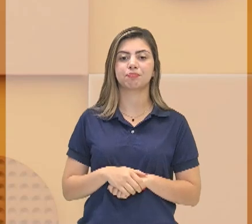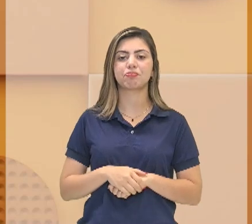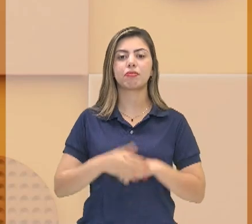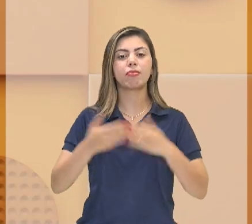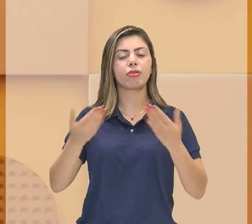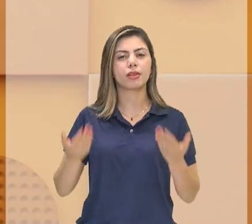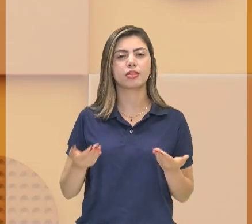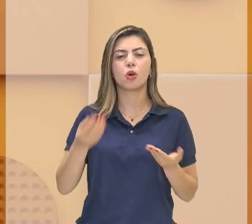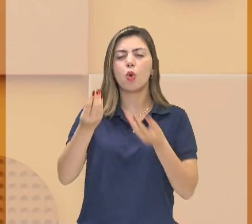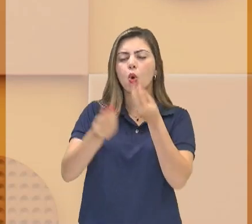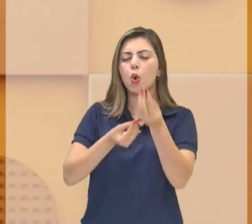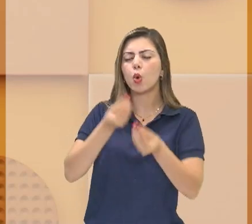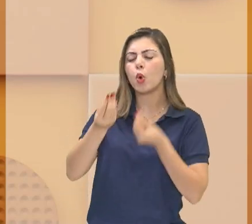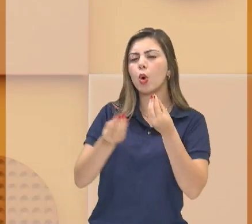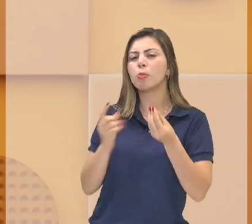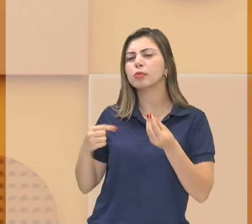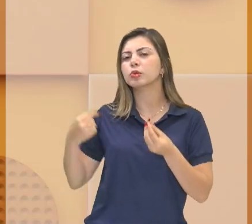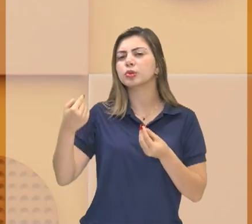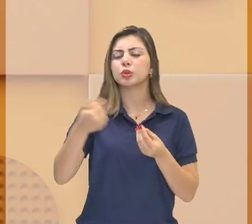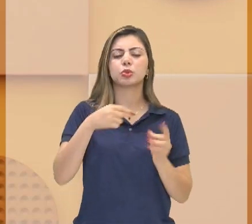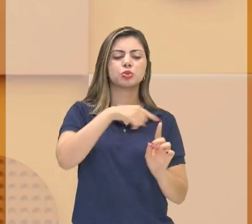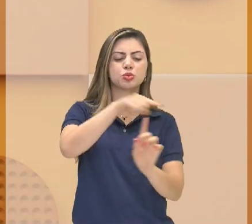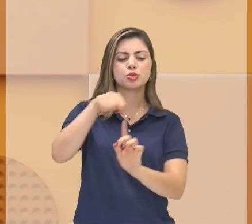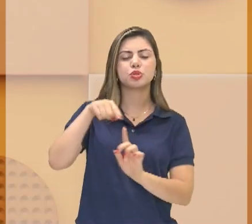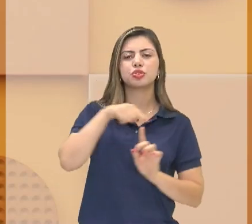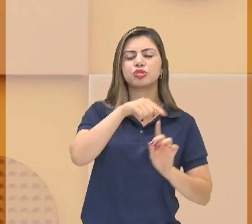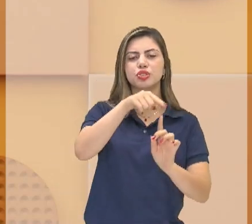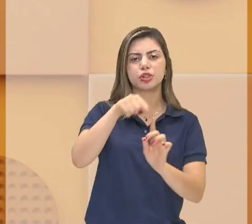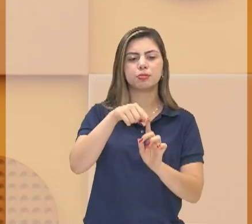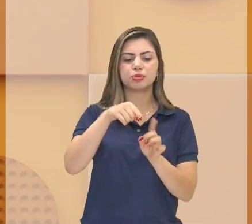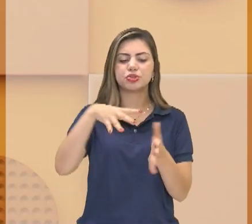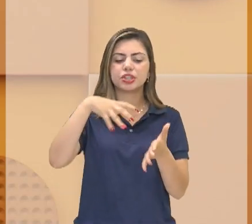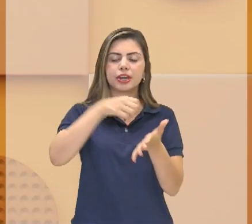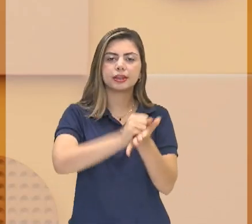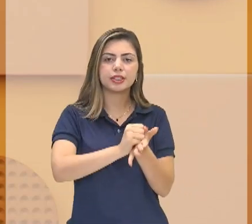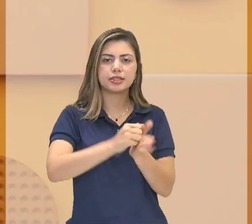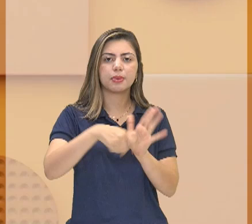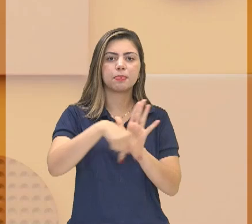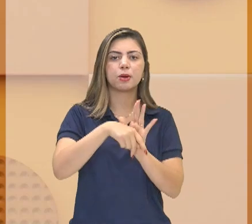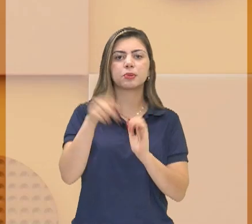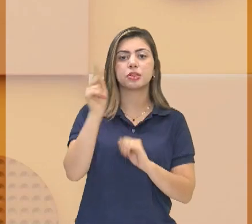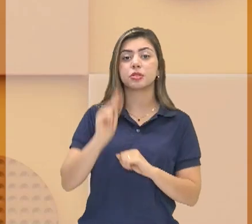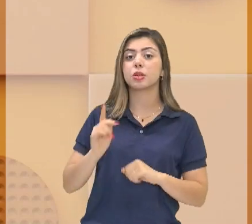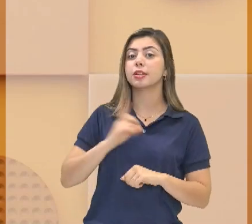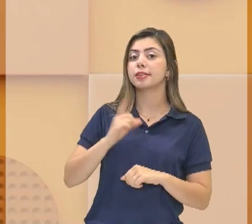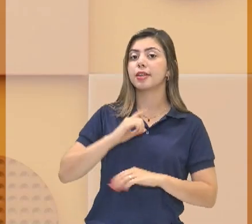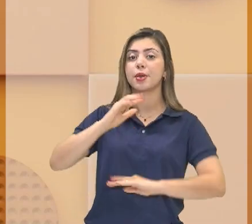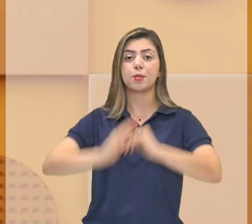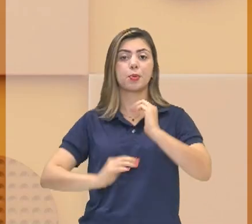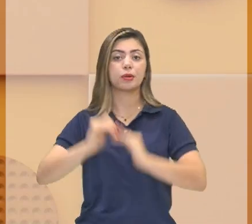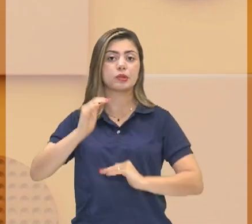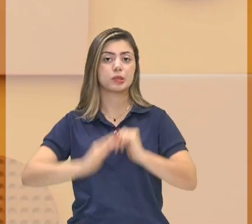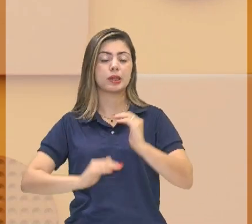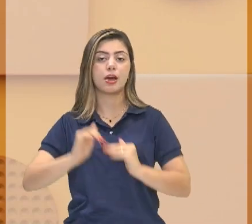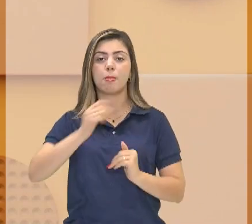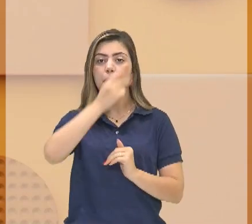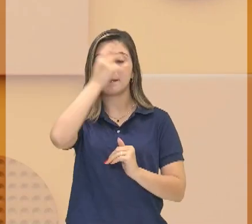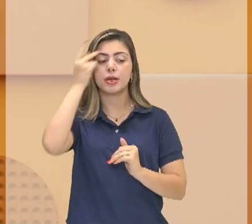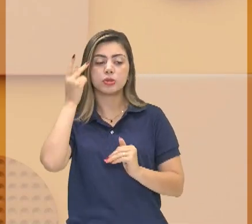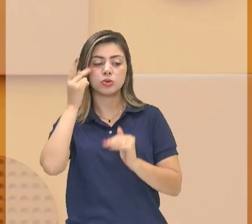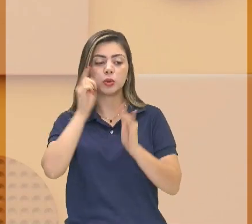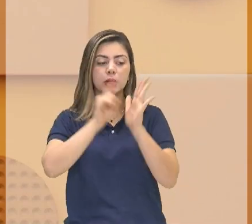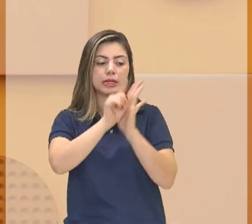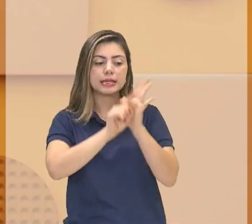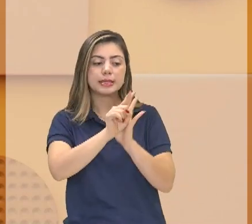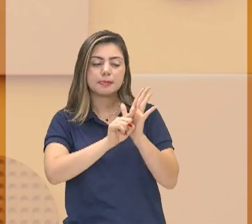a propulsão, né, o fator principal do trabalho do historiador. O historiador, ele